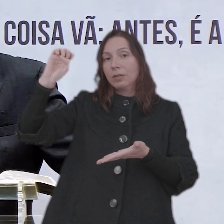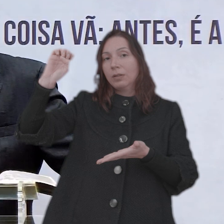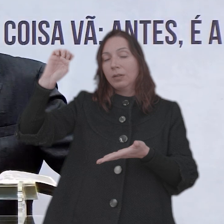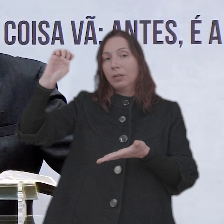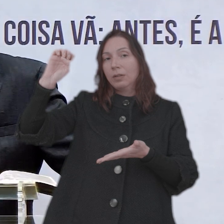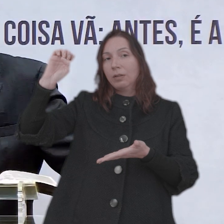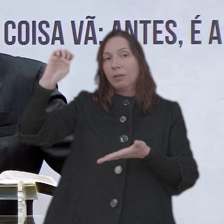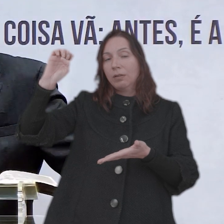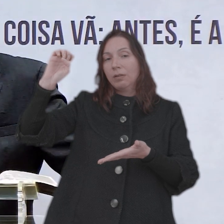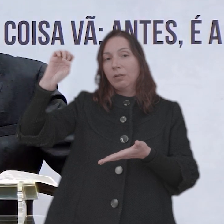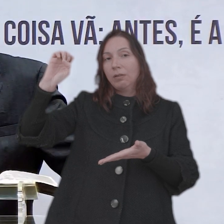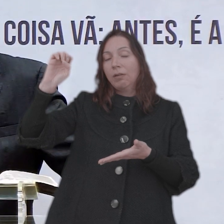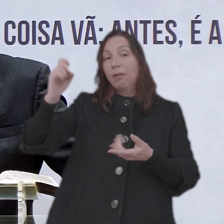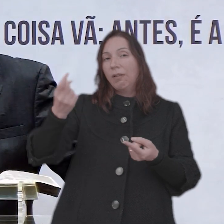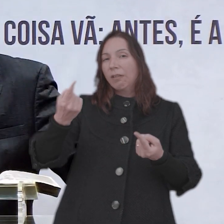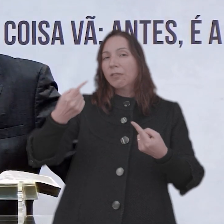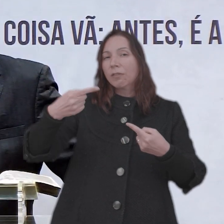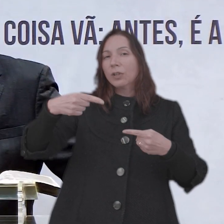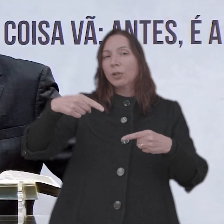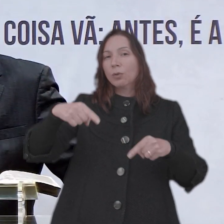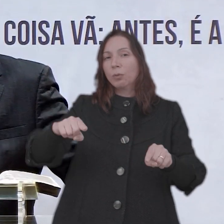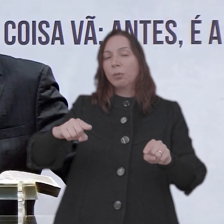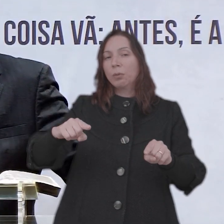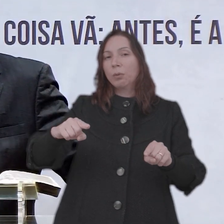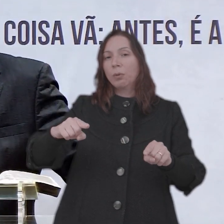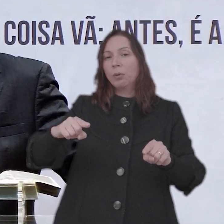depois que enfrentou